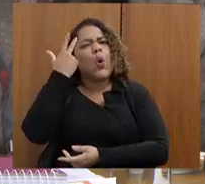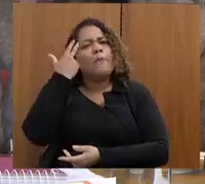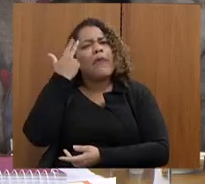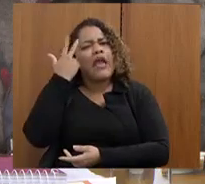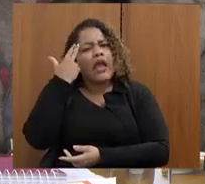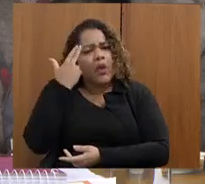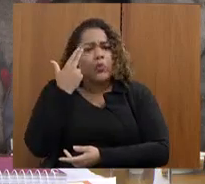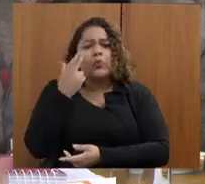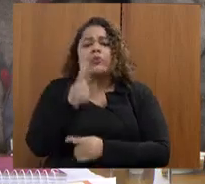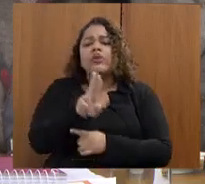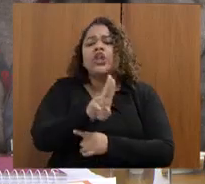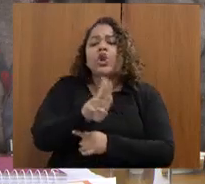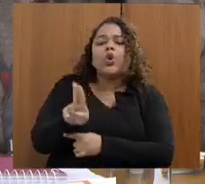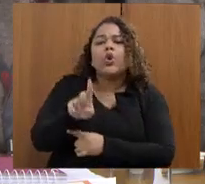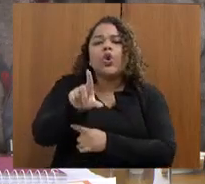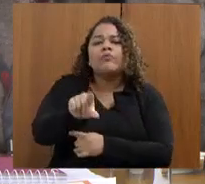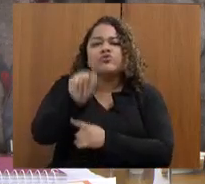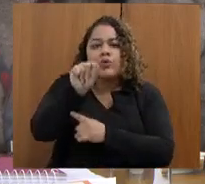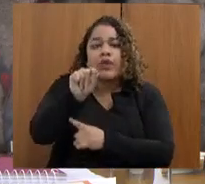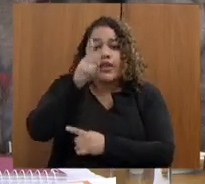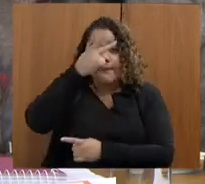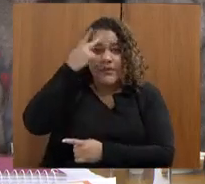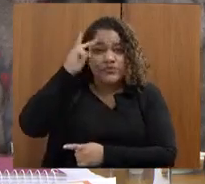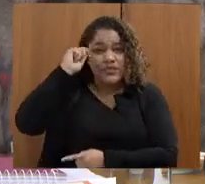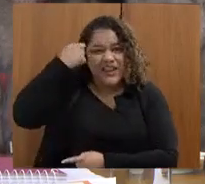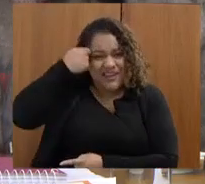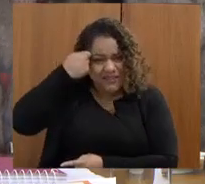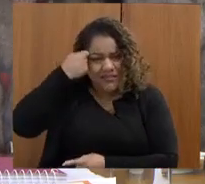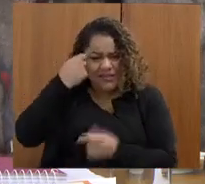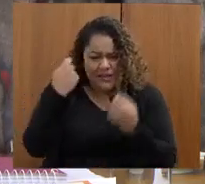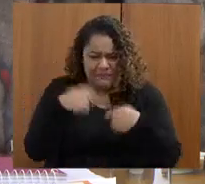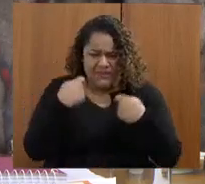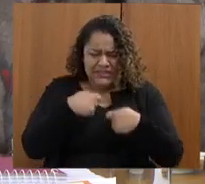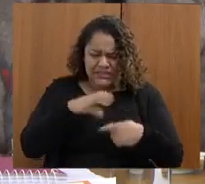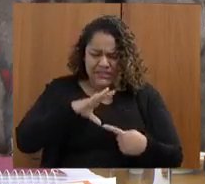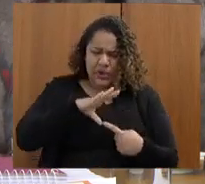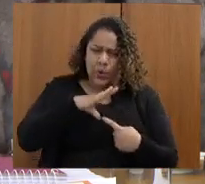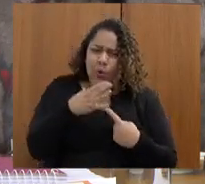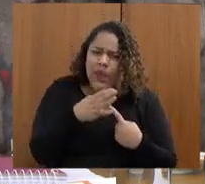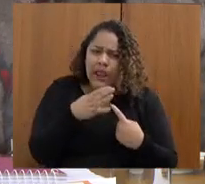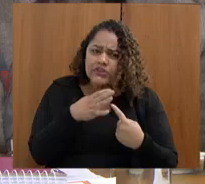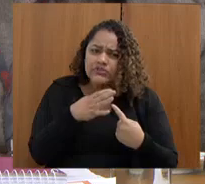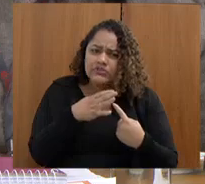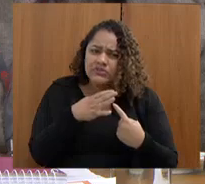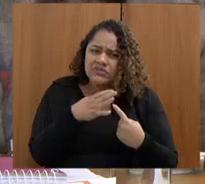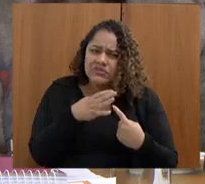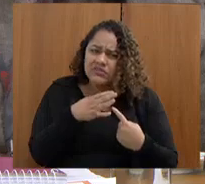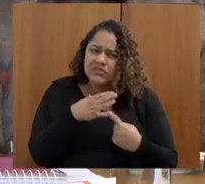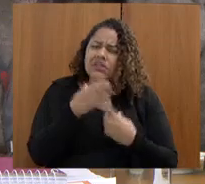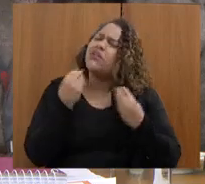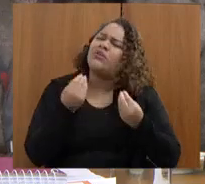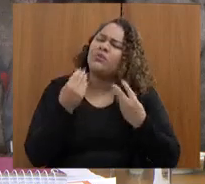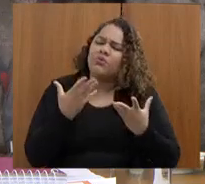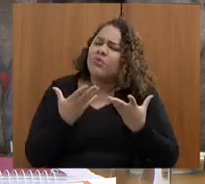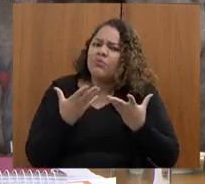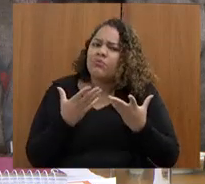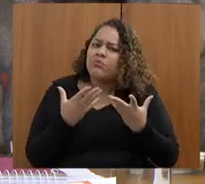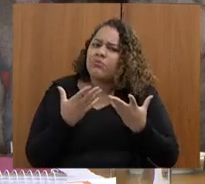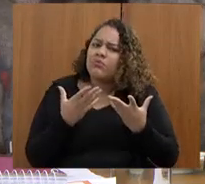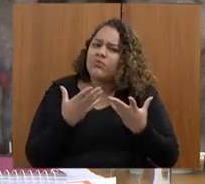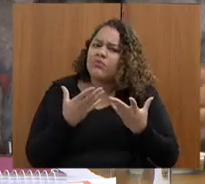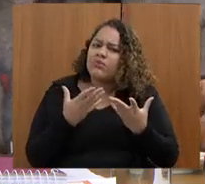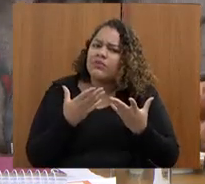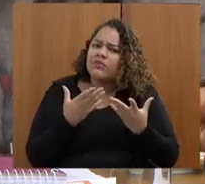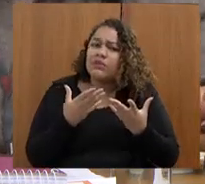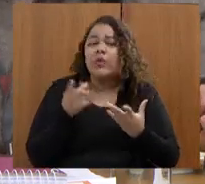nomear pessoas negras é preciso ter coragem como se isso fosse um